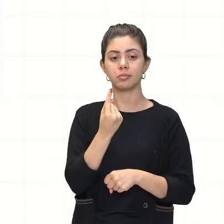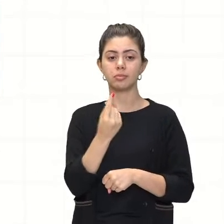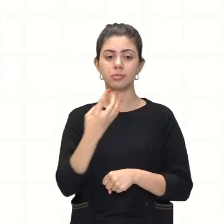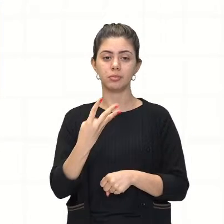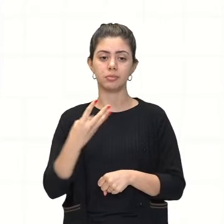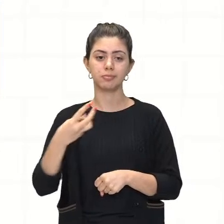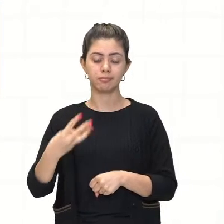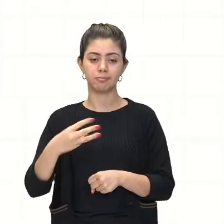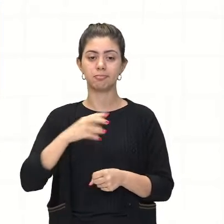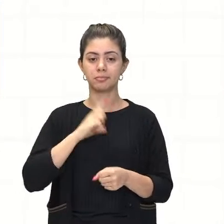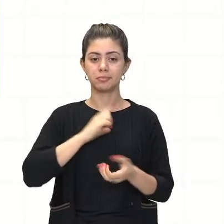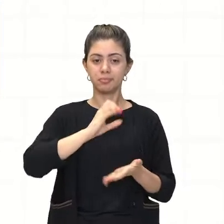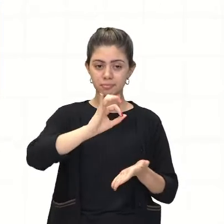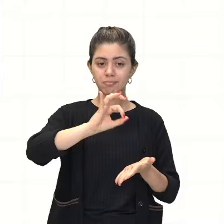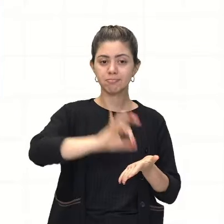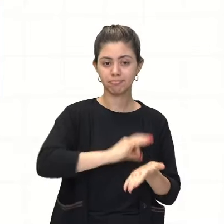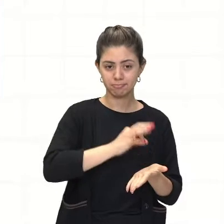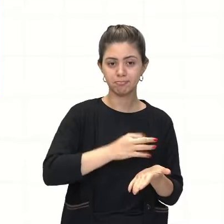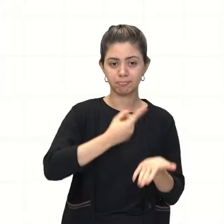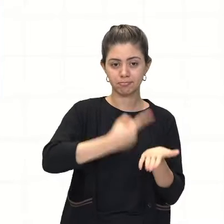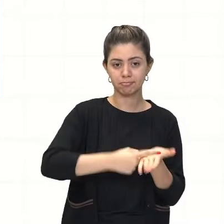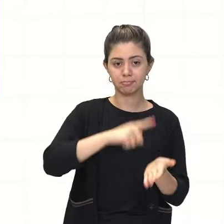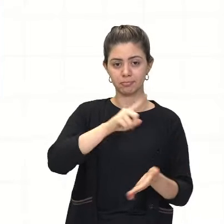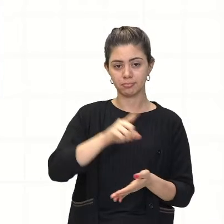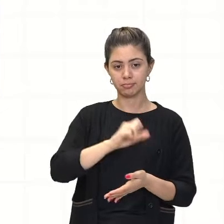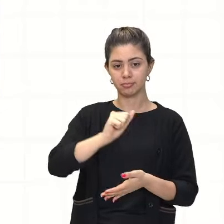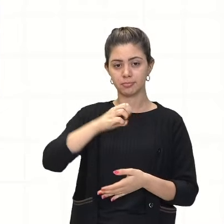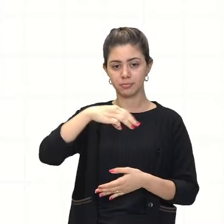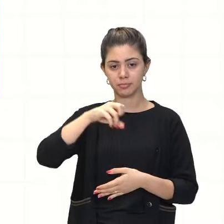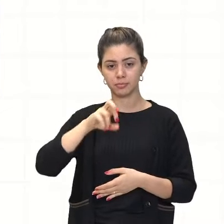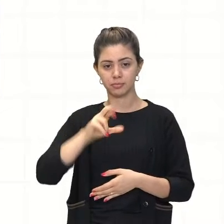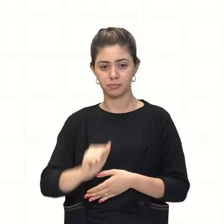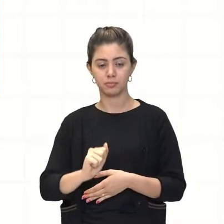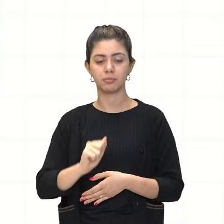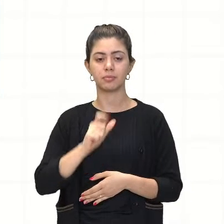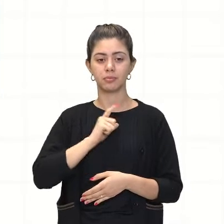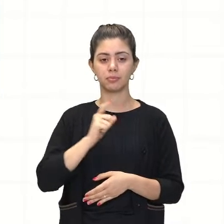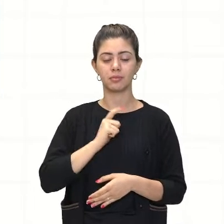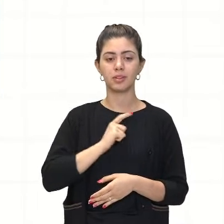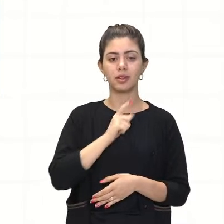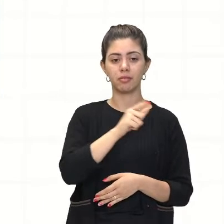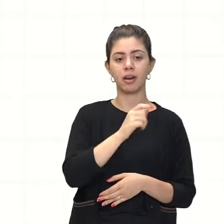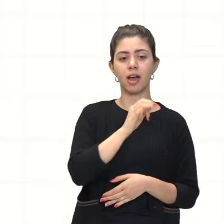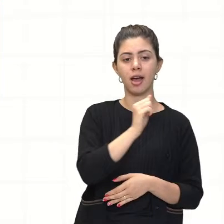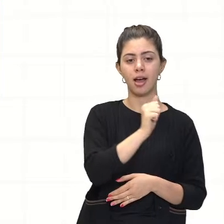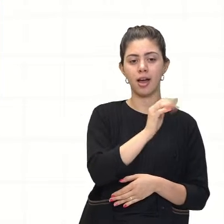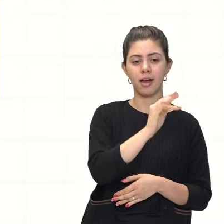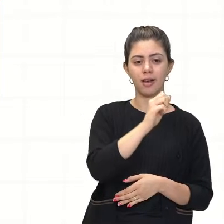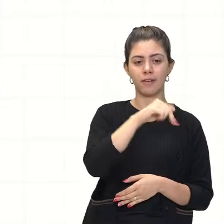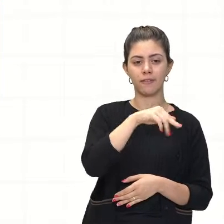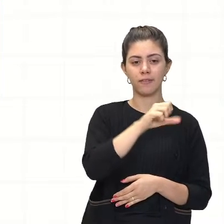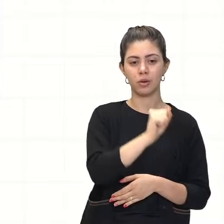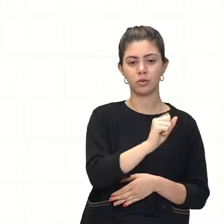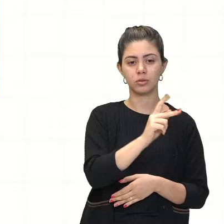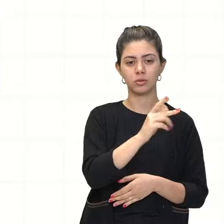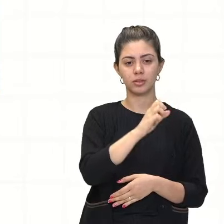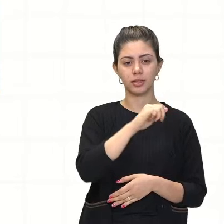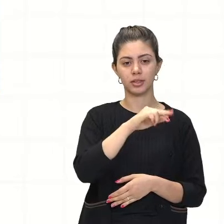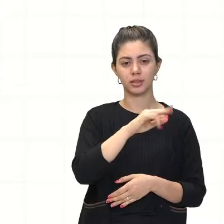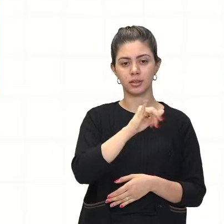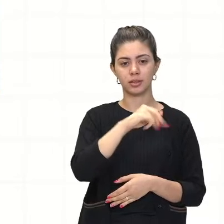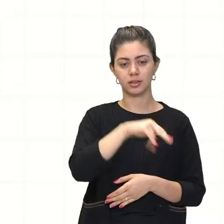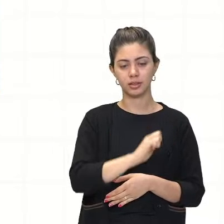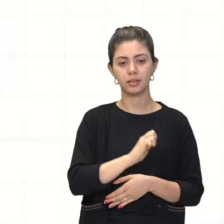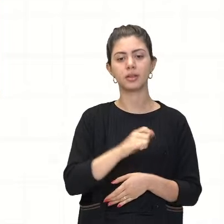1143, com a assinatura do Tratado de Zamora, entre Afonso Henriques e Afonso VII de Leão